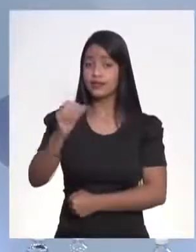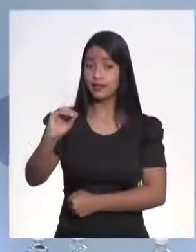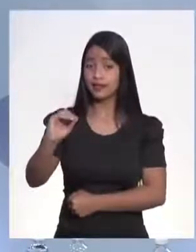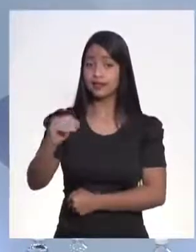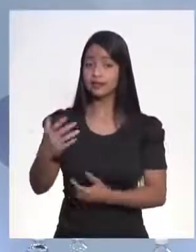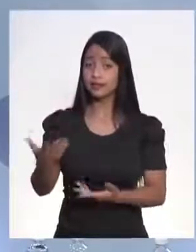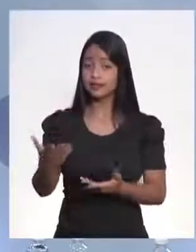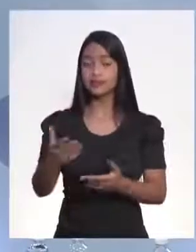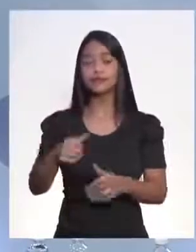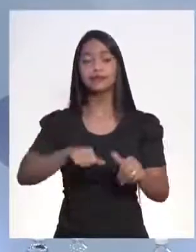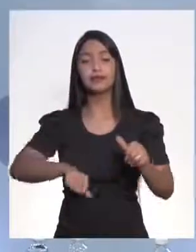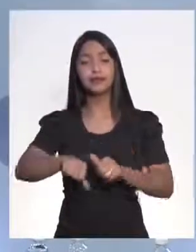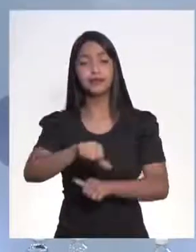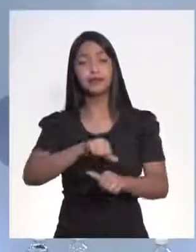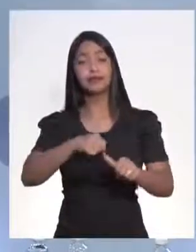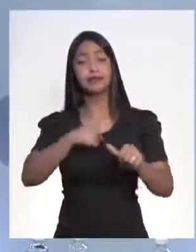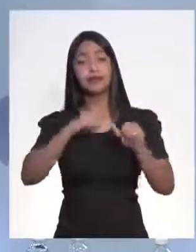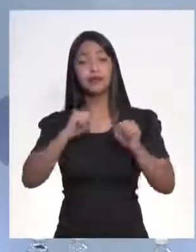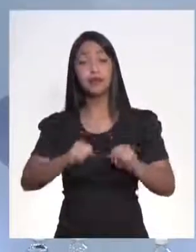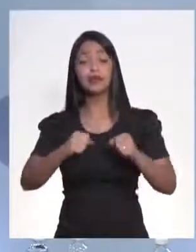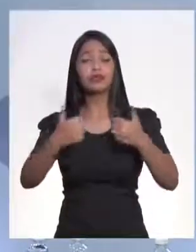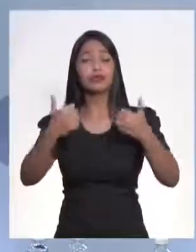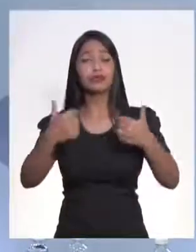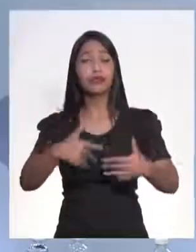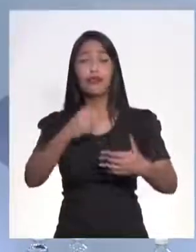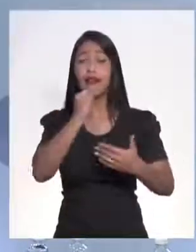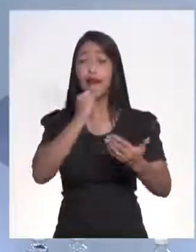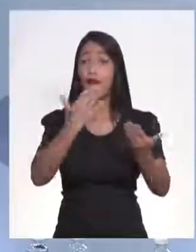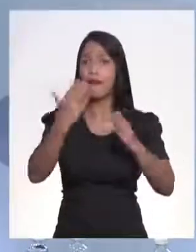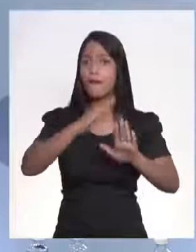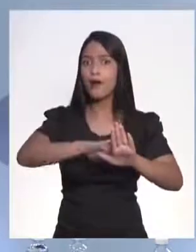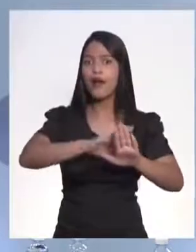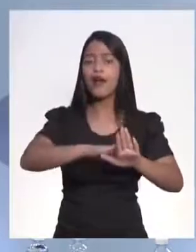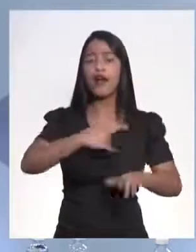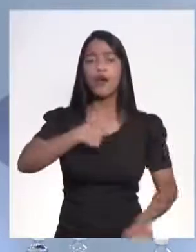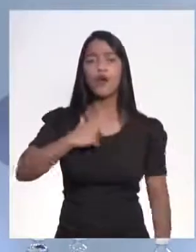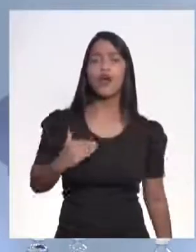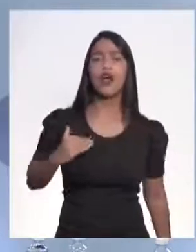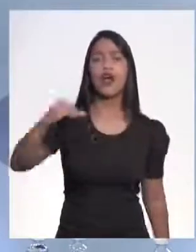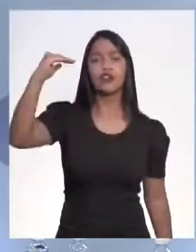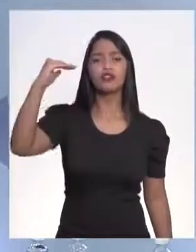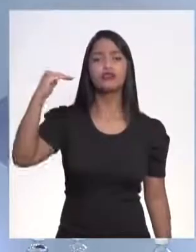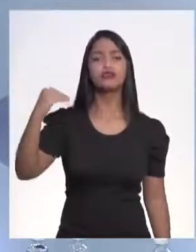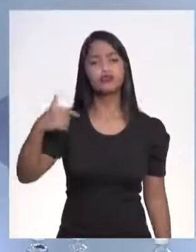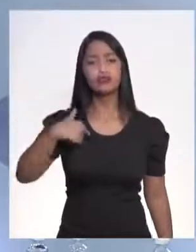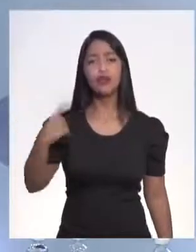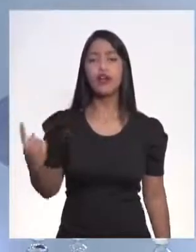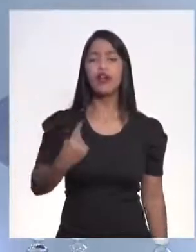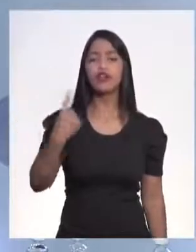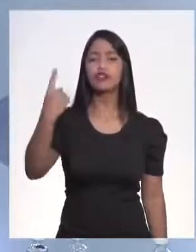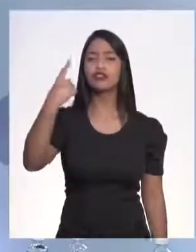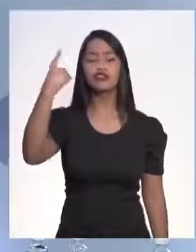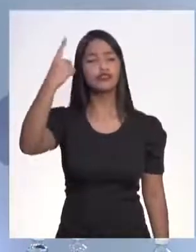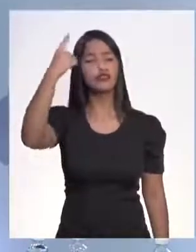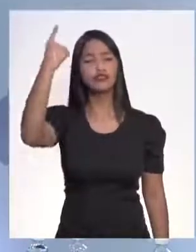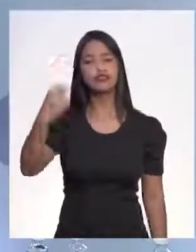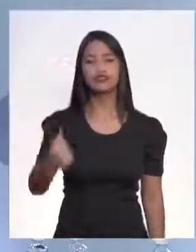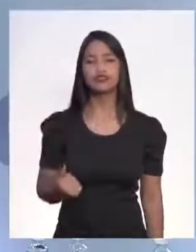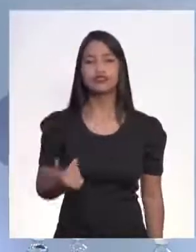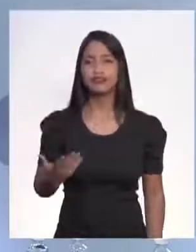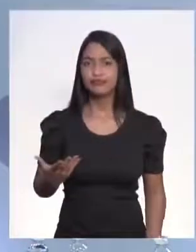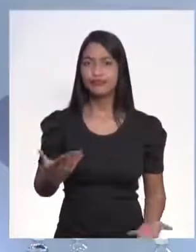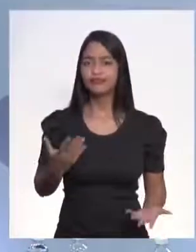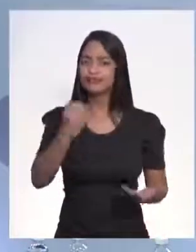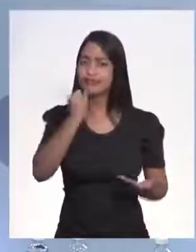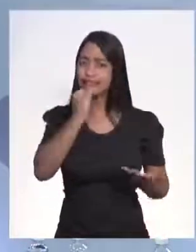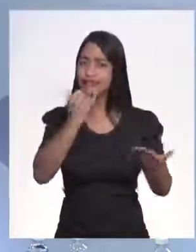falando e eu posso falar em sentido figurado eu sou grande e o Mônica eu sou grande sua imensa E